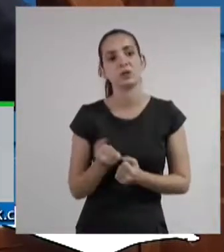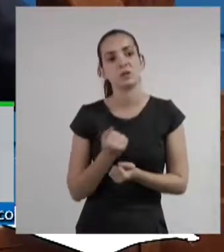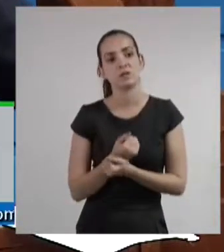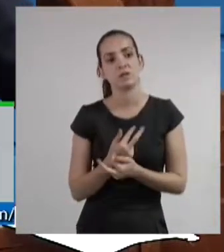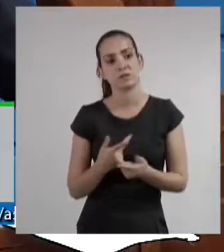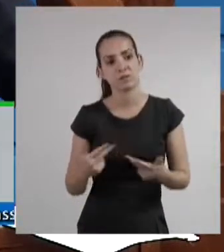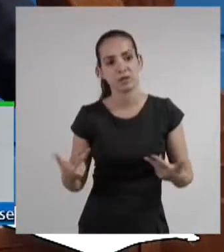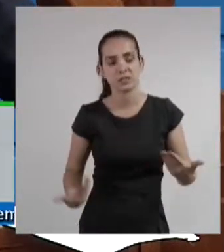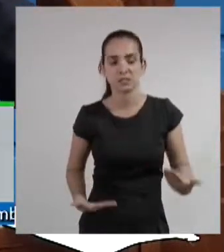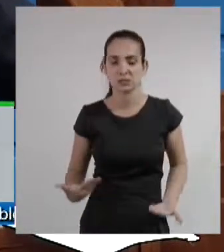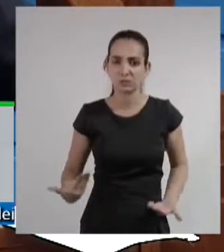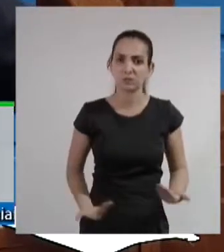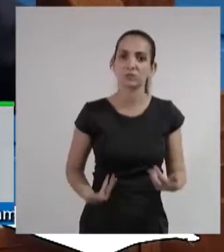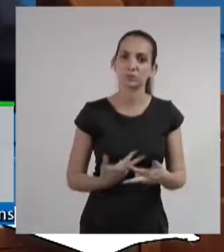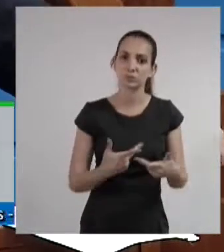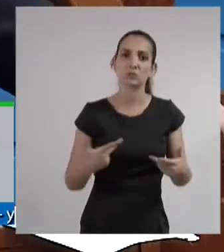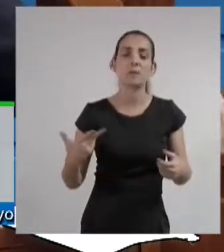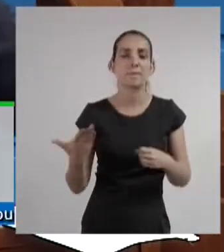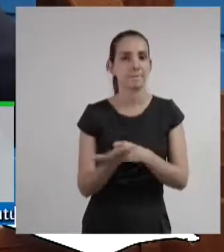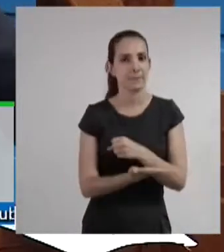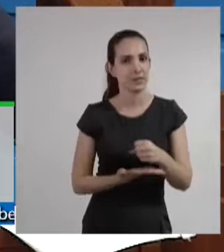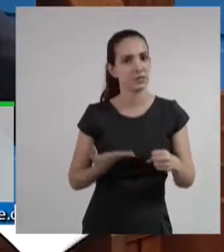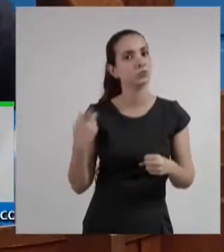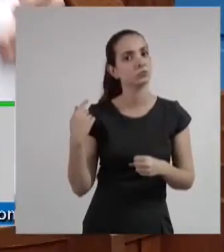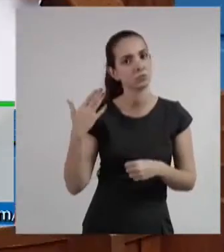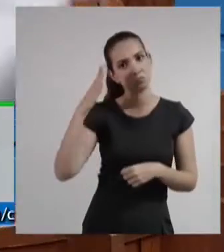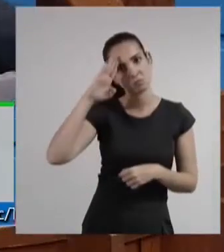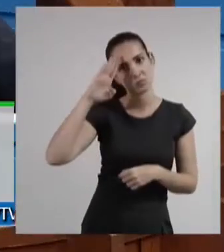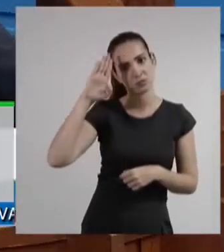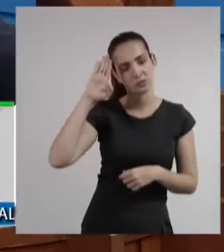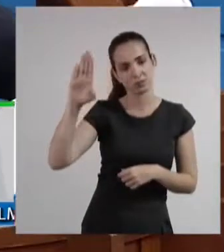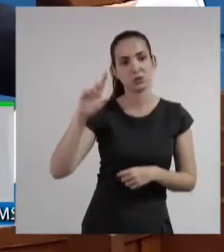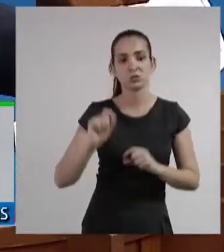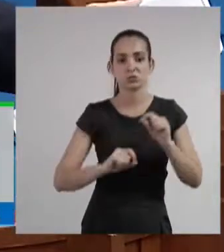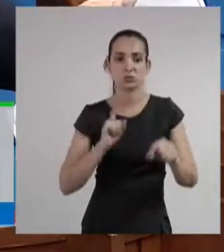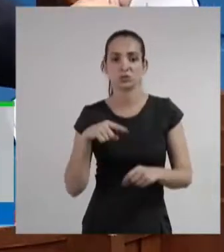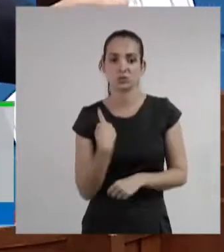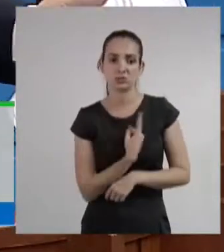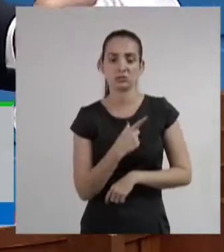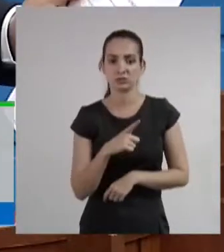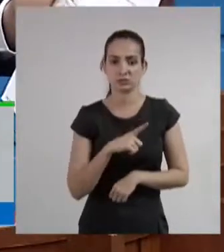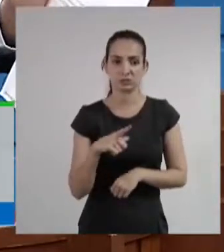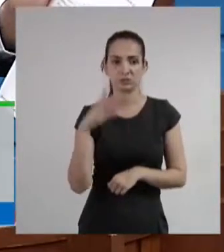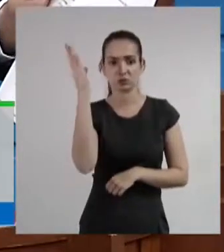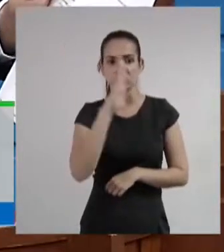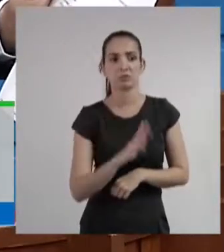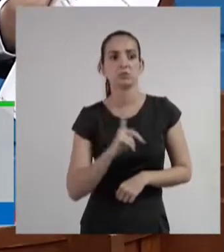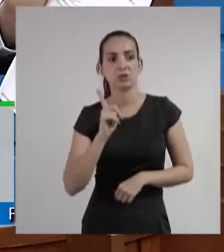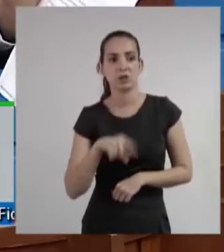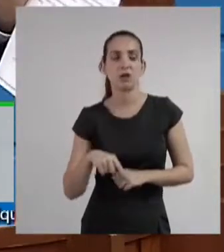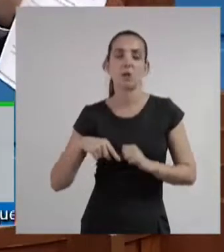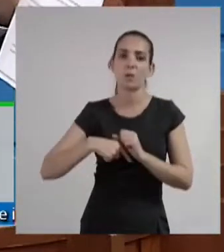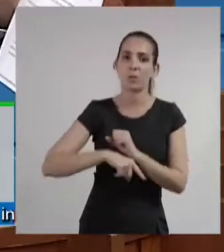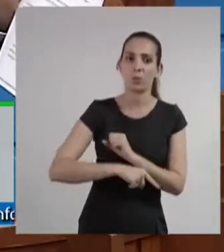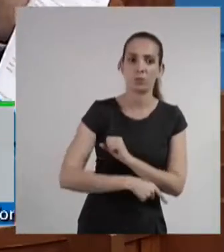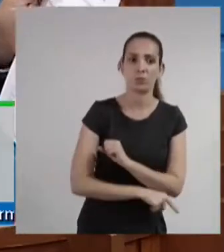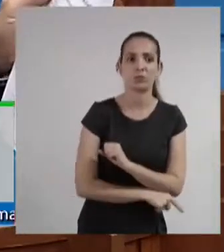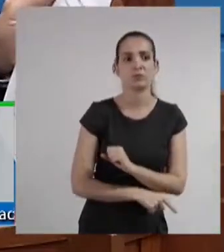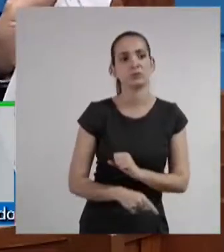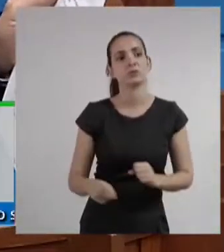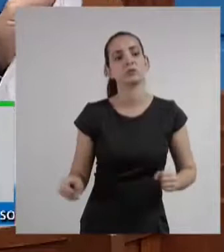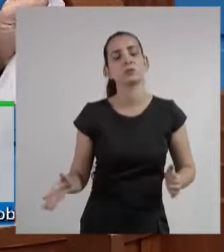serviços essenciais. Então, o que nós estamos tendo no país é o aprofundamento